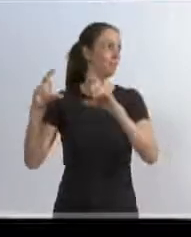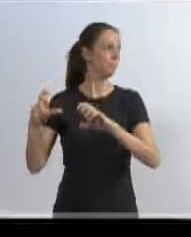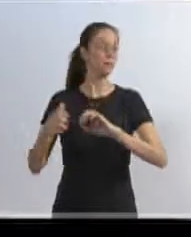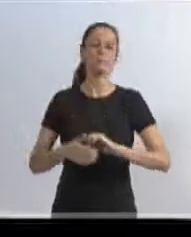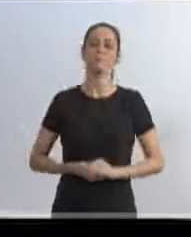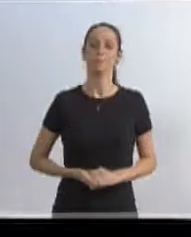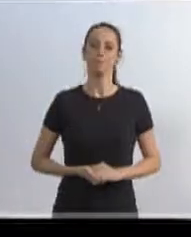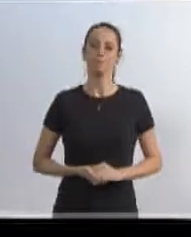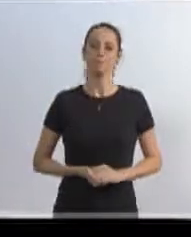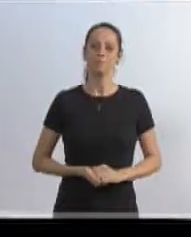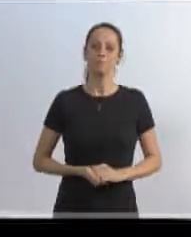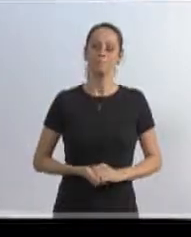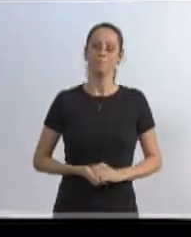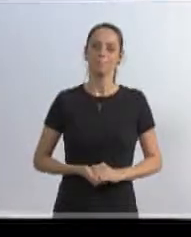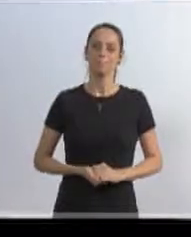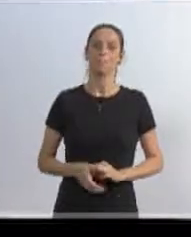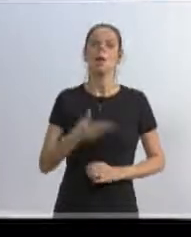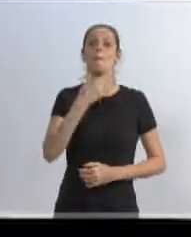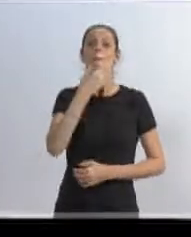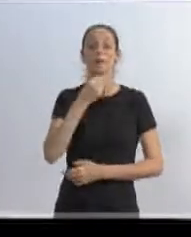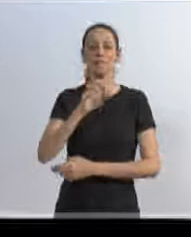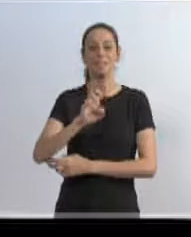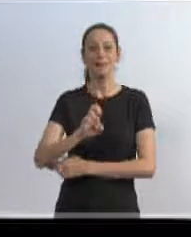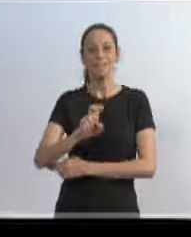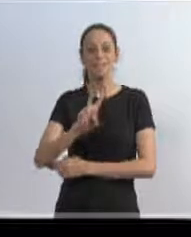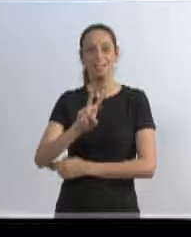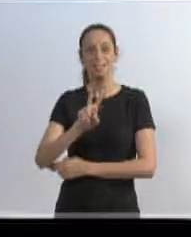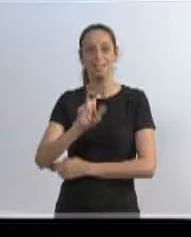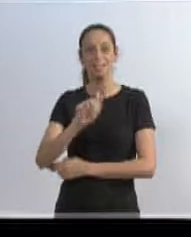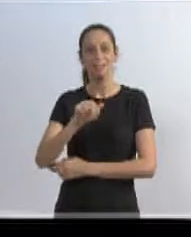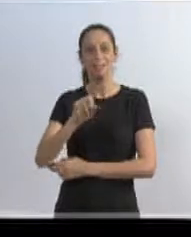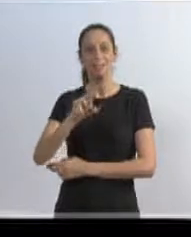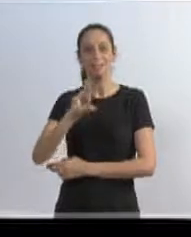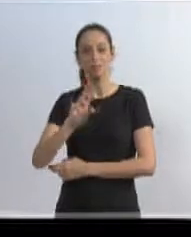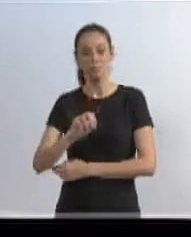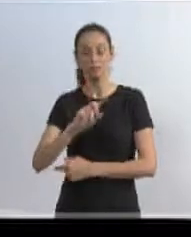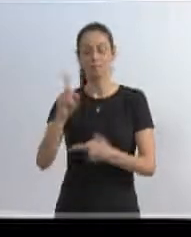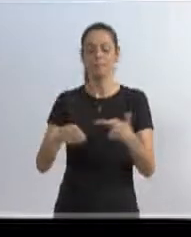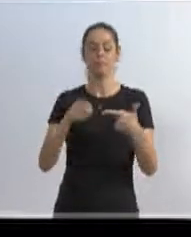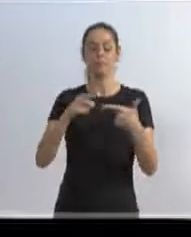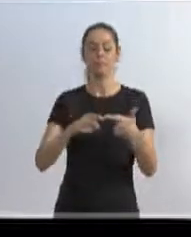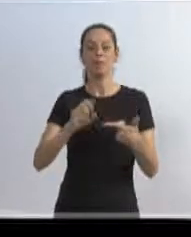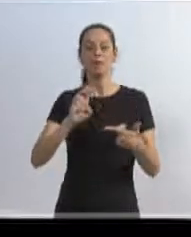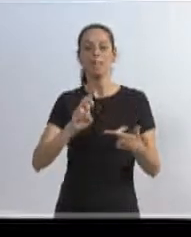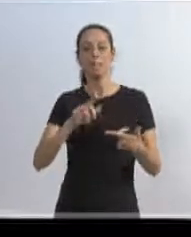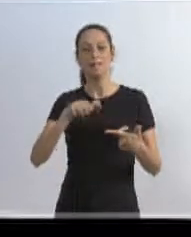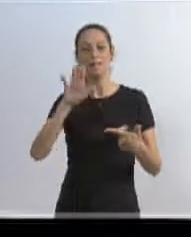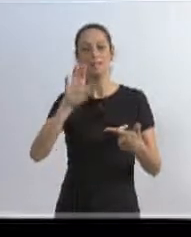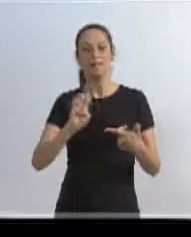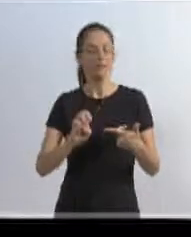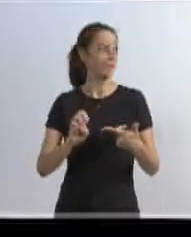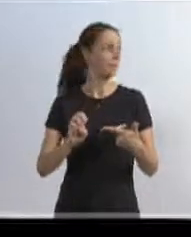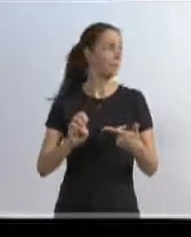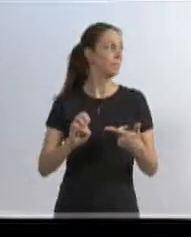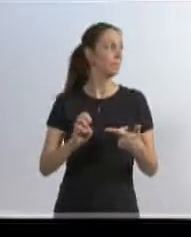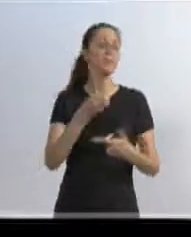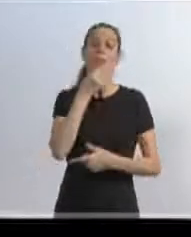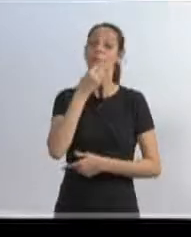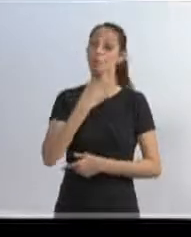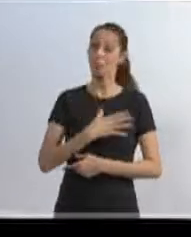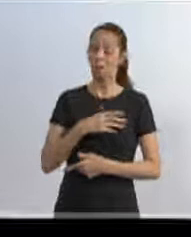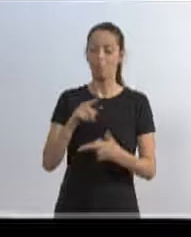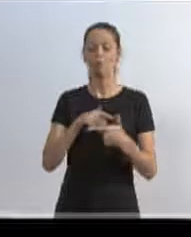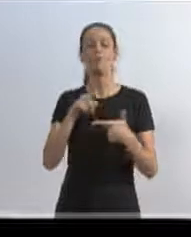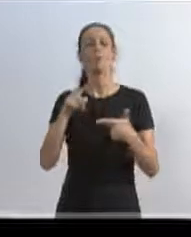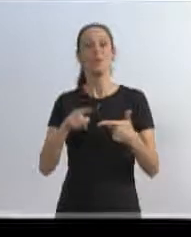dizer a seu Evandro e a dona Eliane que é muito bom poder trazer seus